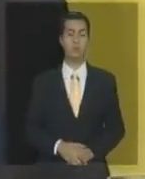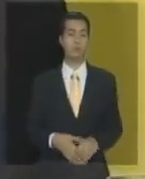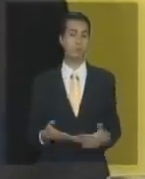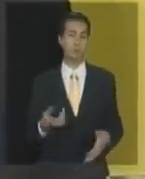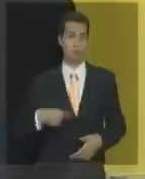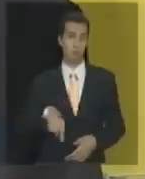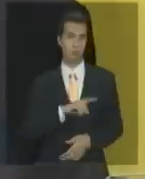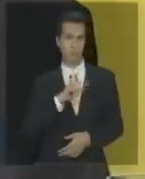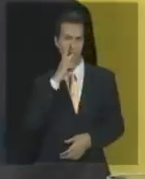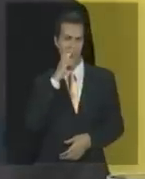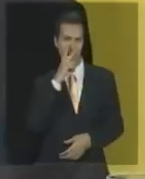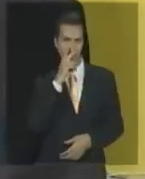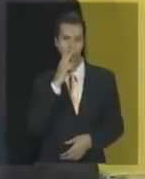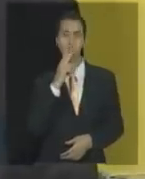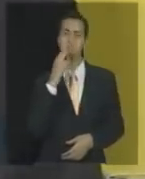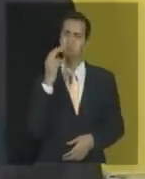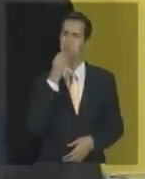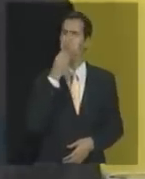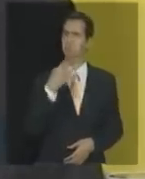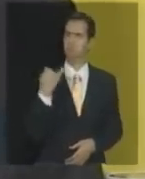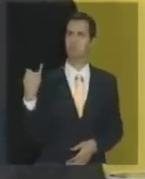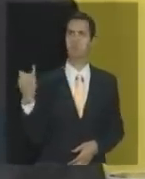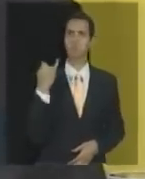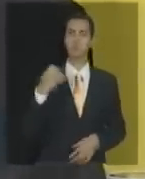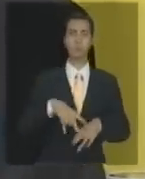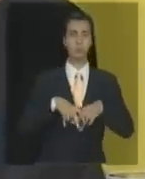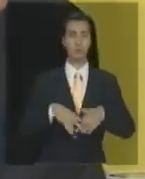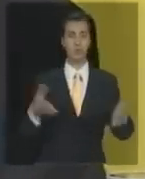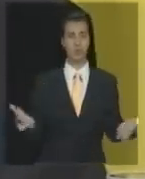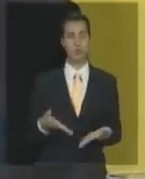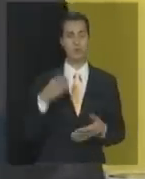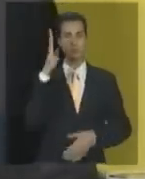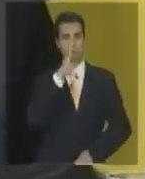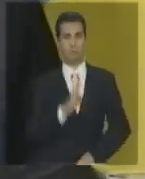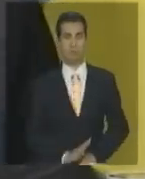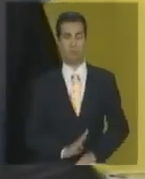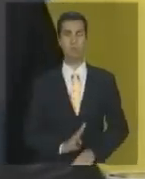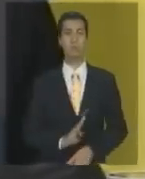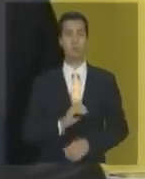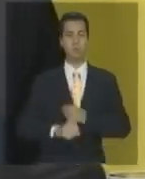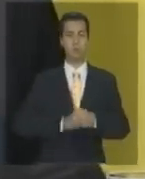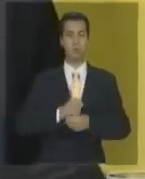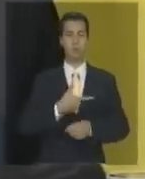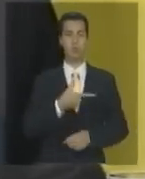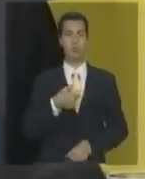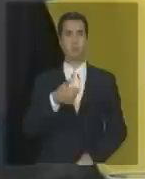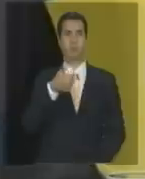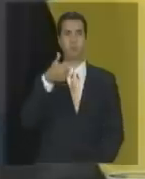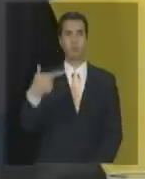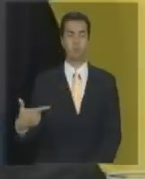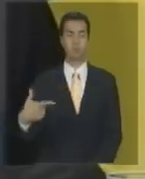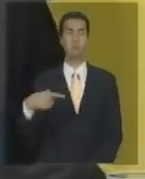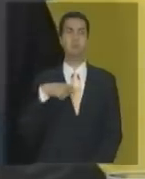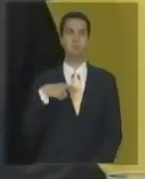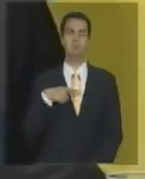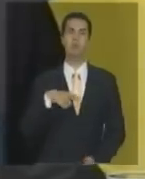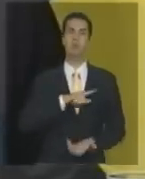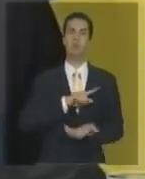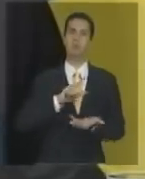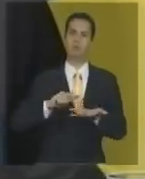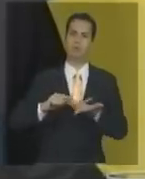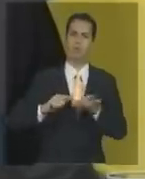por tudo isso que o nosso país é o cenário, neste ano de 2012, dessa sequência de